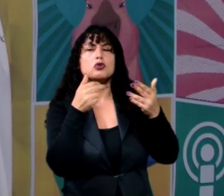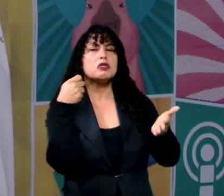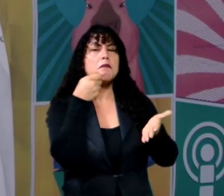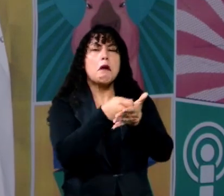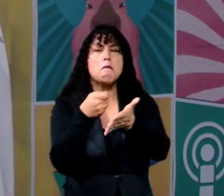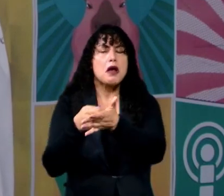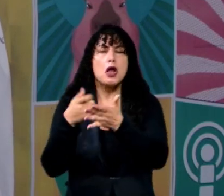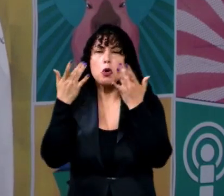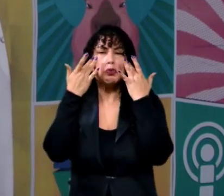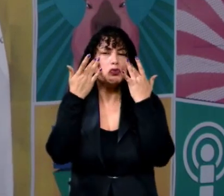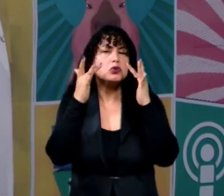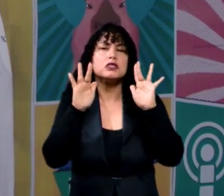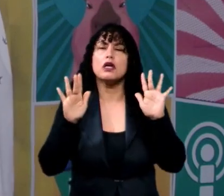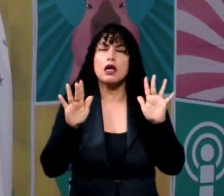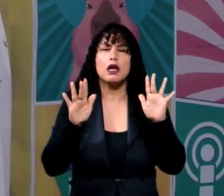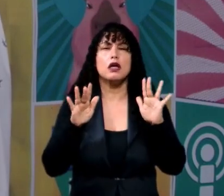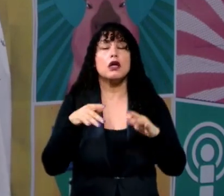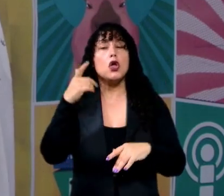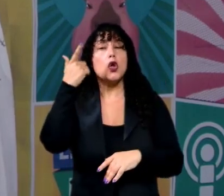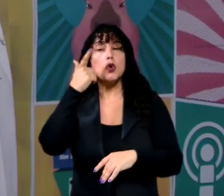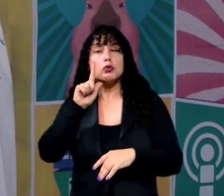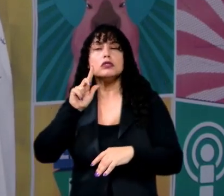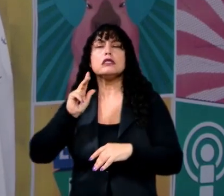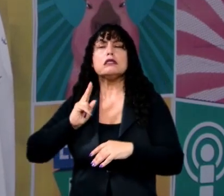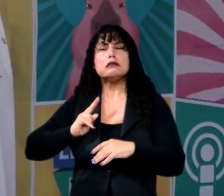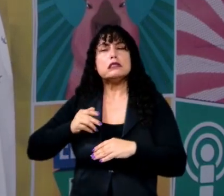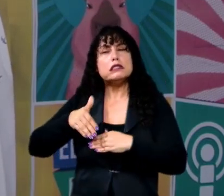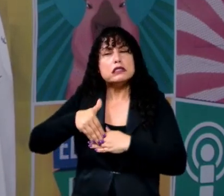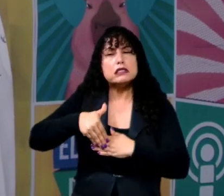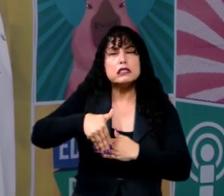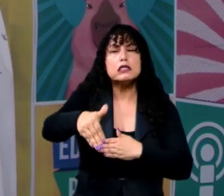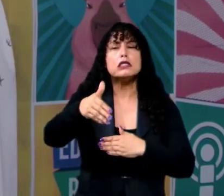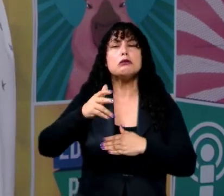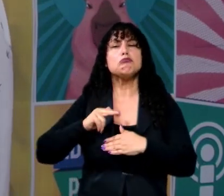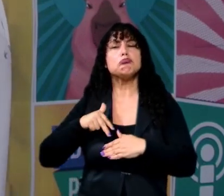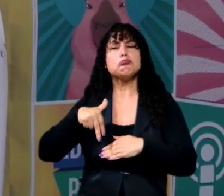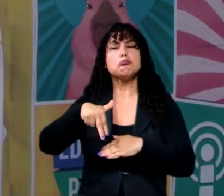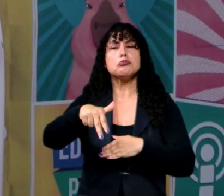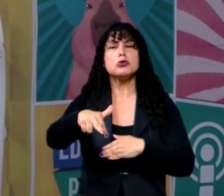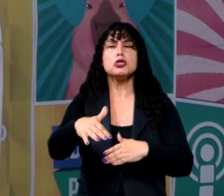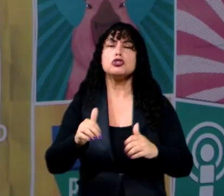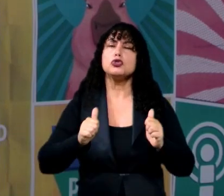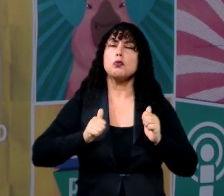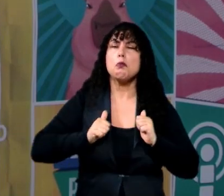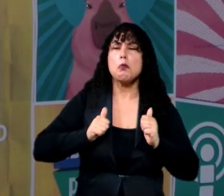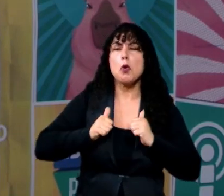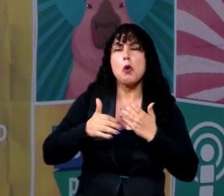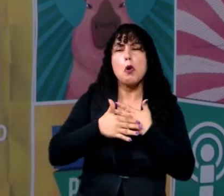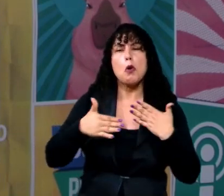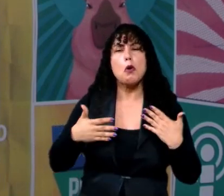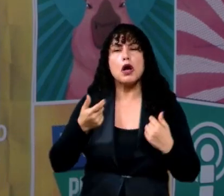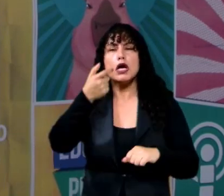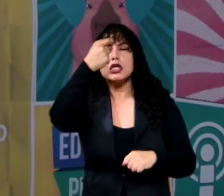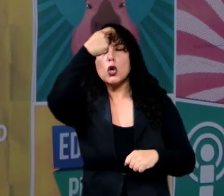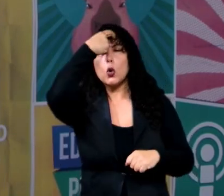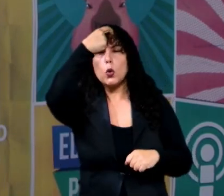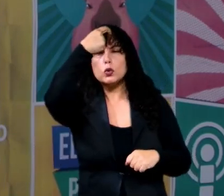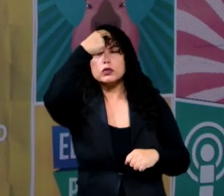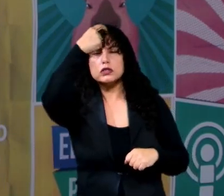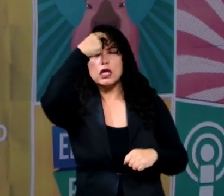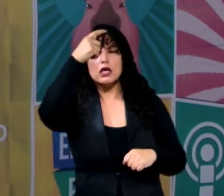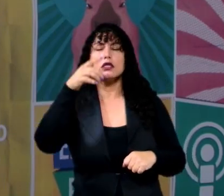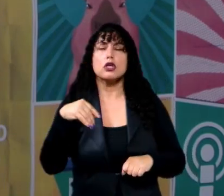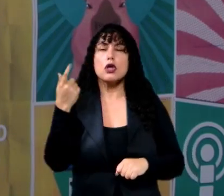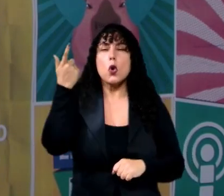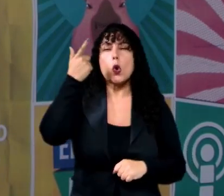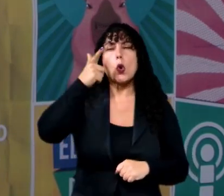lá o quê, né? Eu vou seguir o meu caminho de boa. Então, Pierre dizia que a consciência é quando a gente